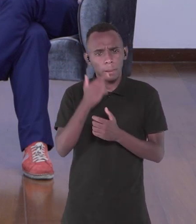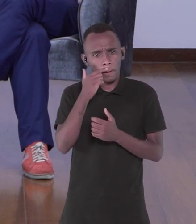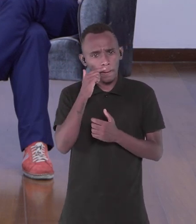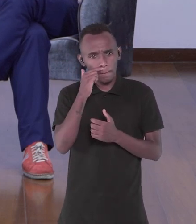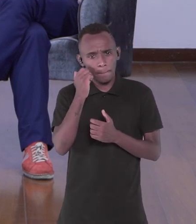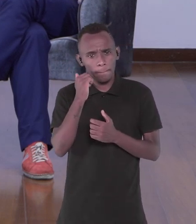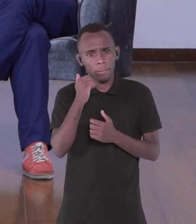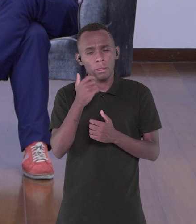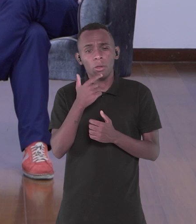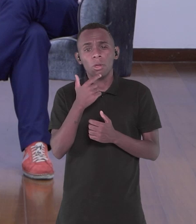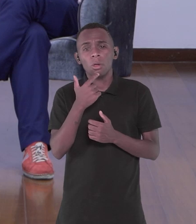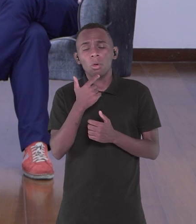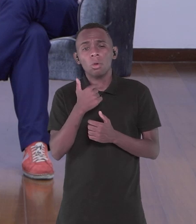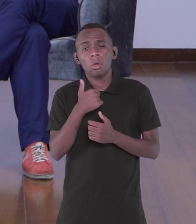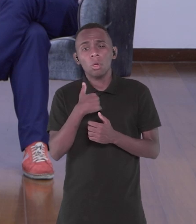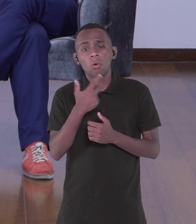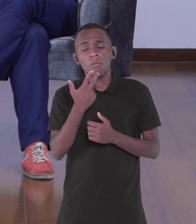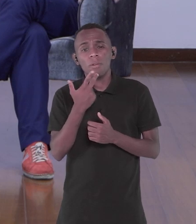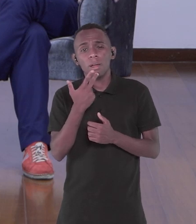falei da inversão